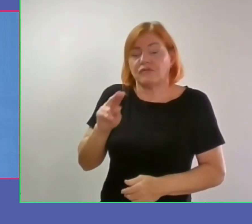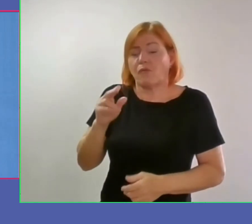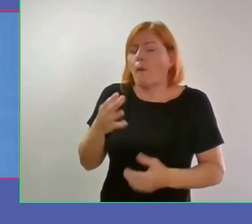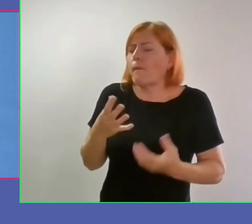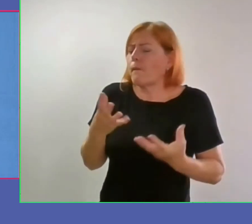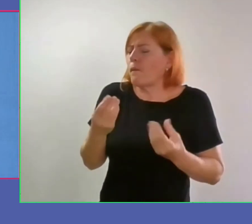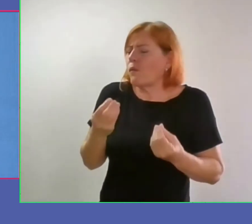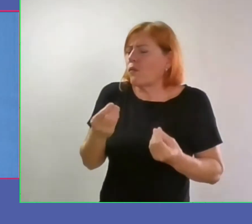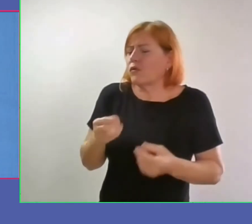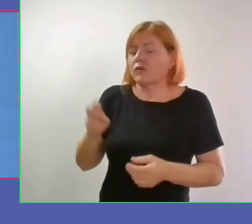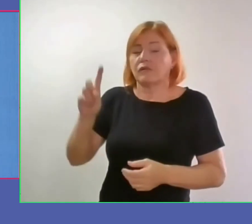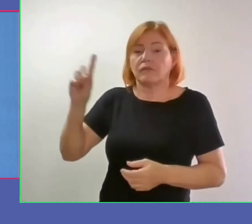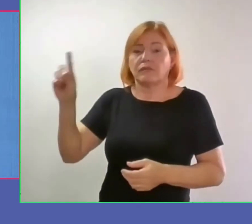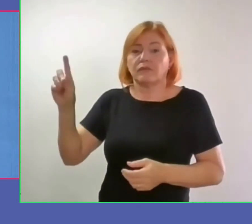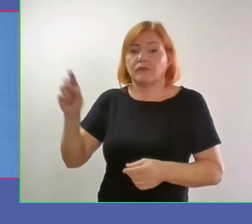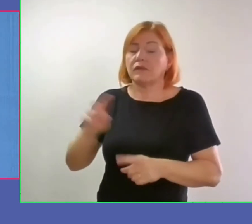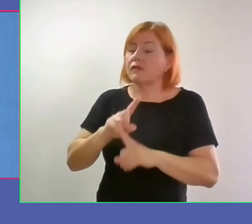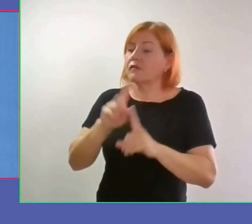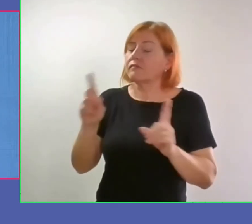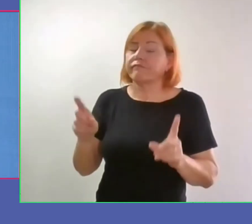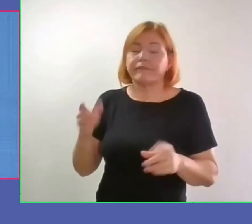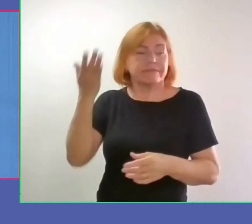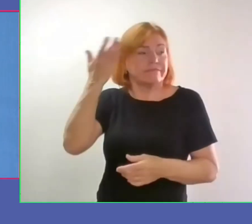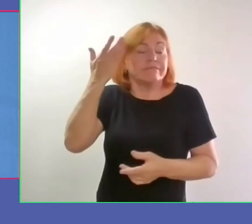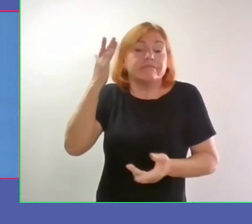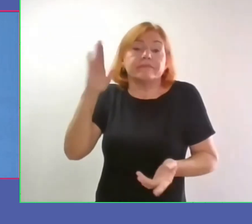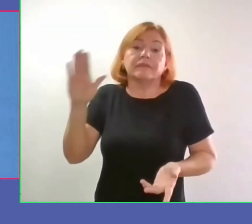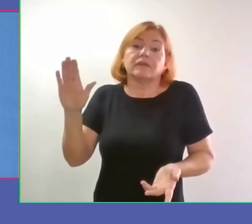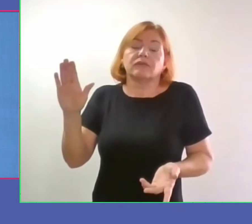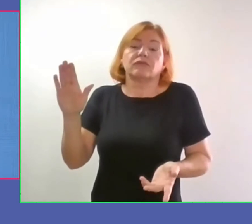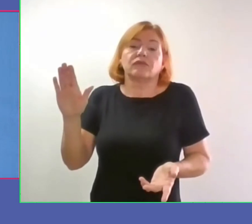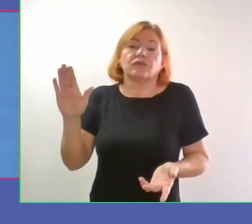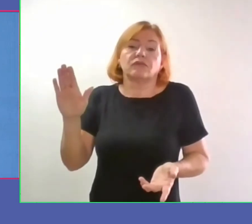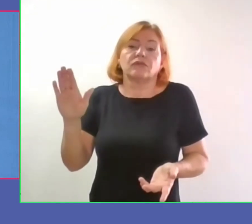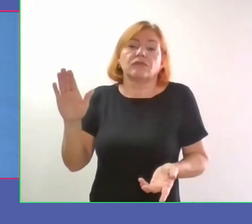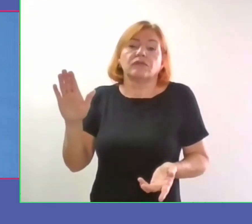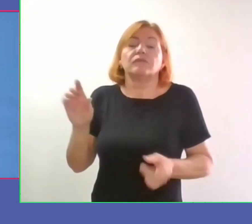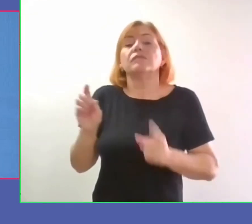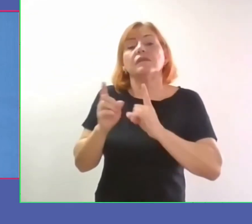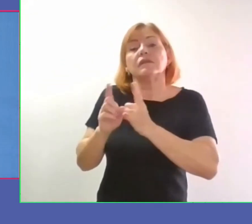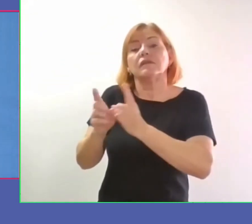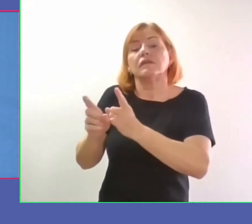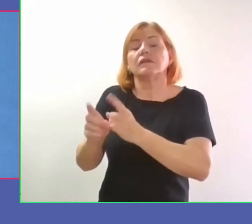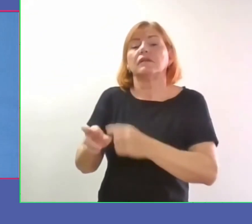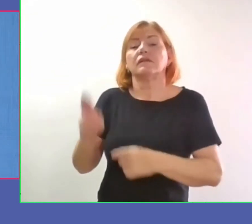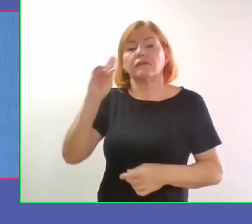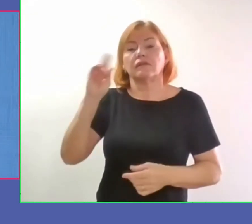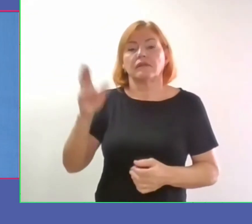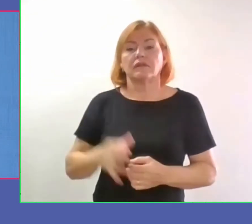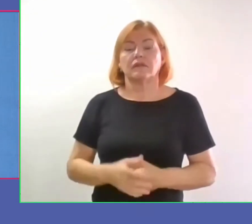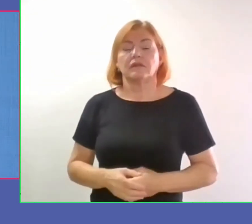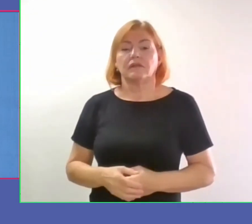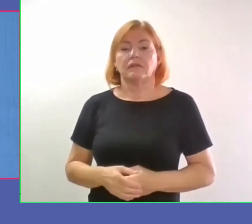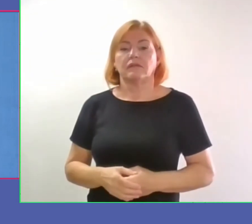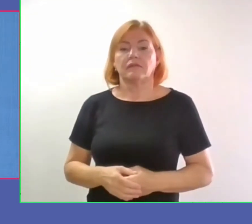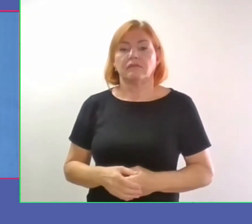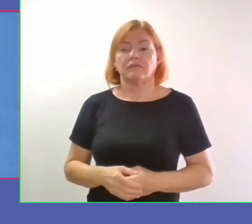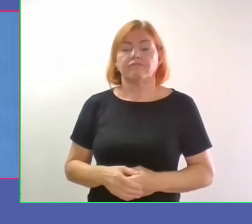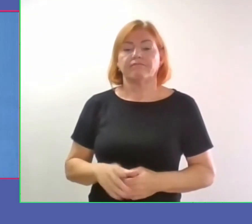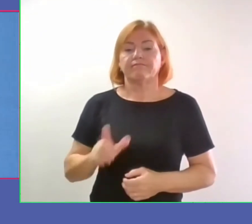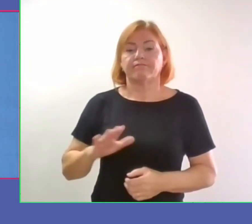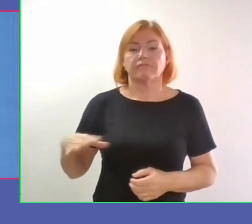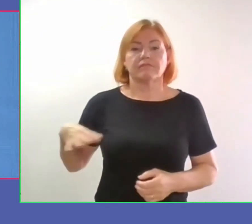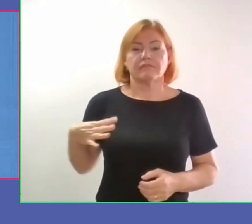certa. Devemos tomar cuidado em nunca nos apegar aos sucessos e deixar de